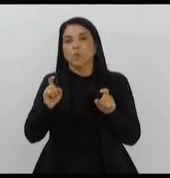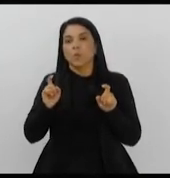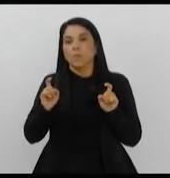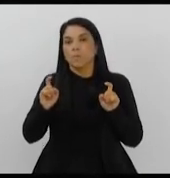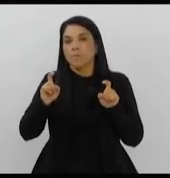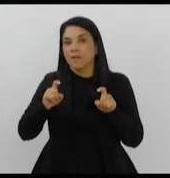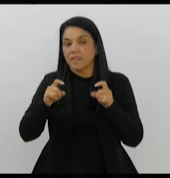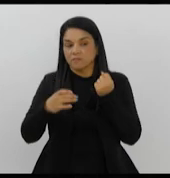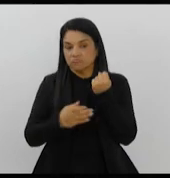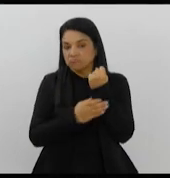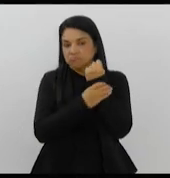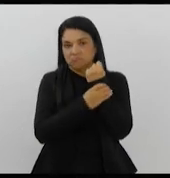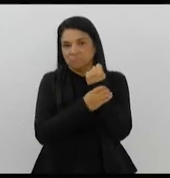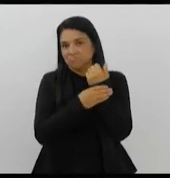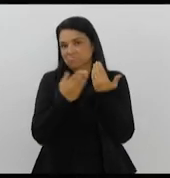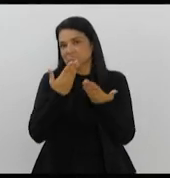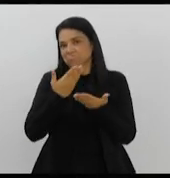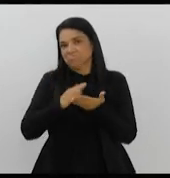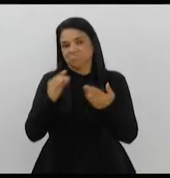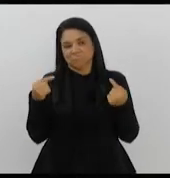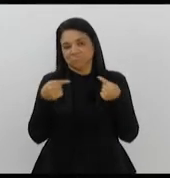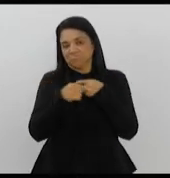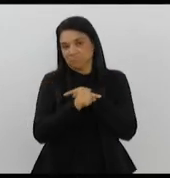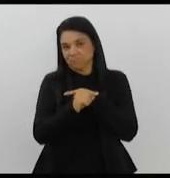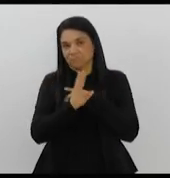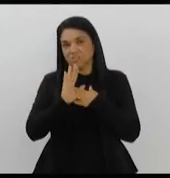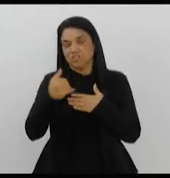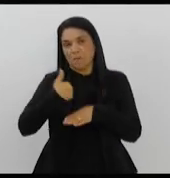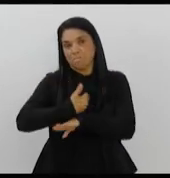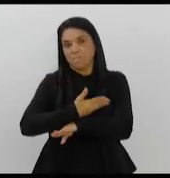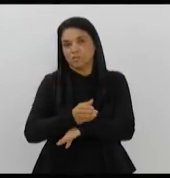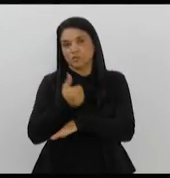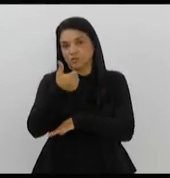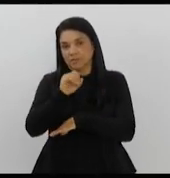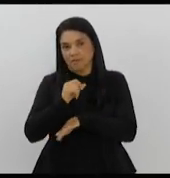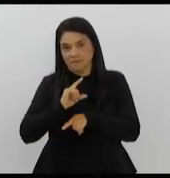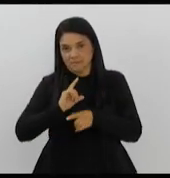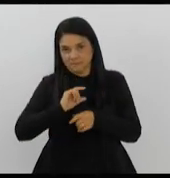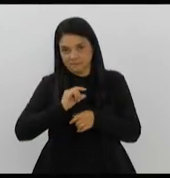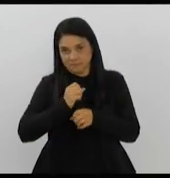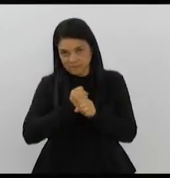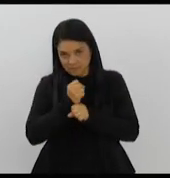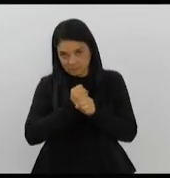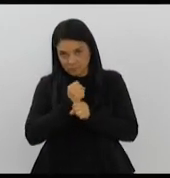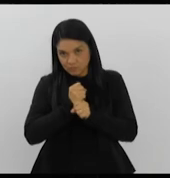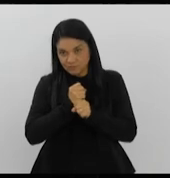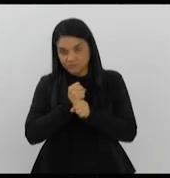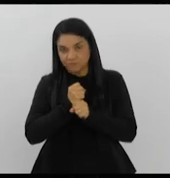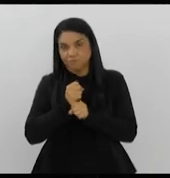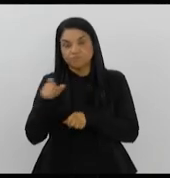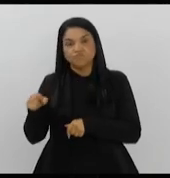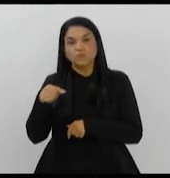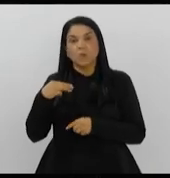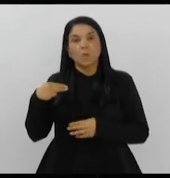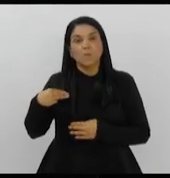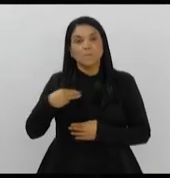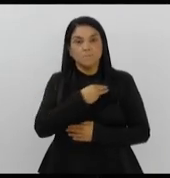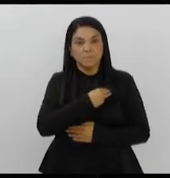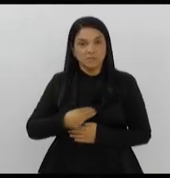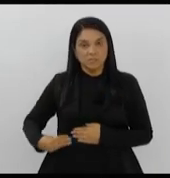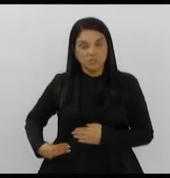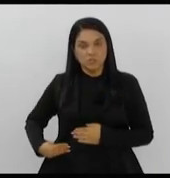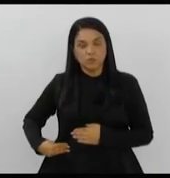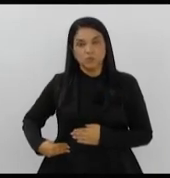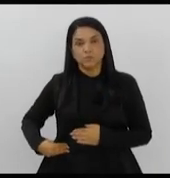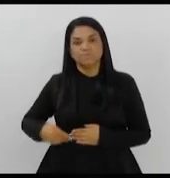não cabia porque estava prescrito. E ele derrubou esse